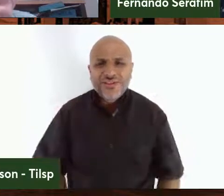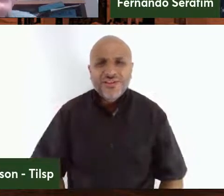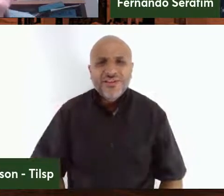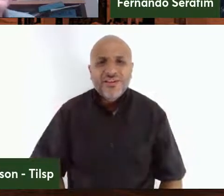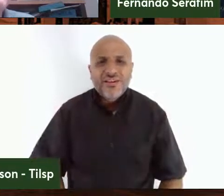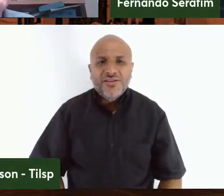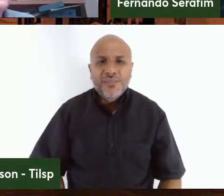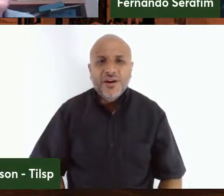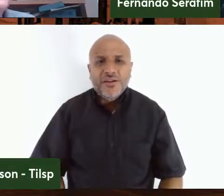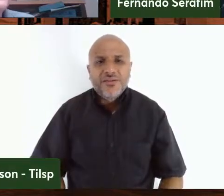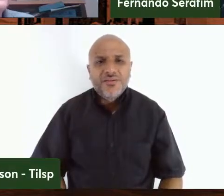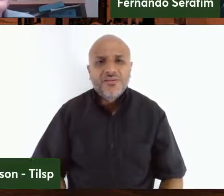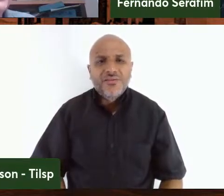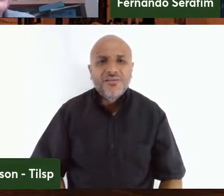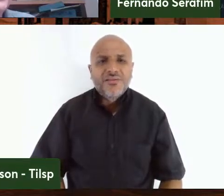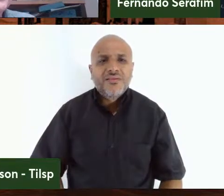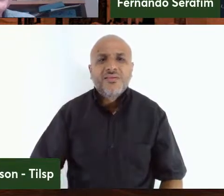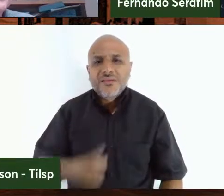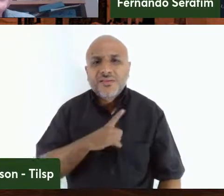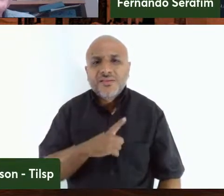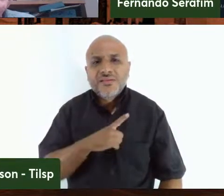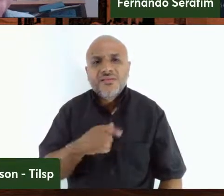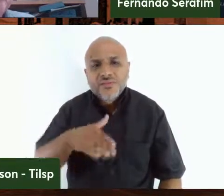é que eu me lembro muito